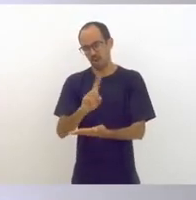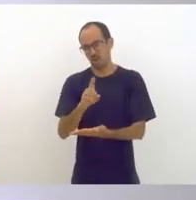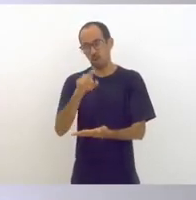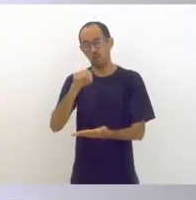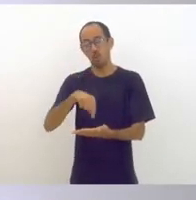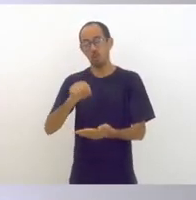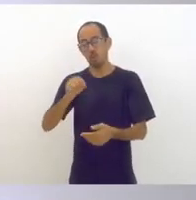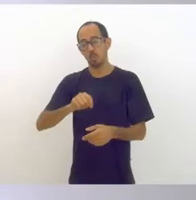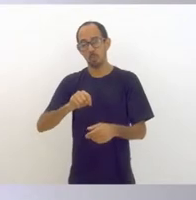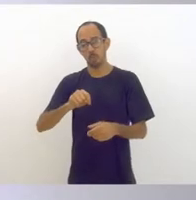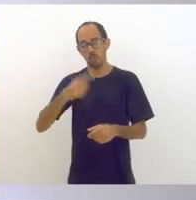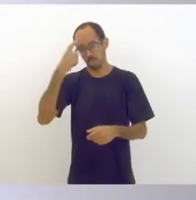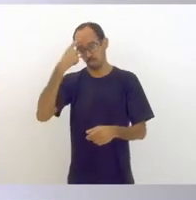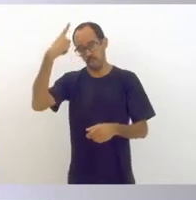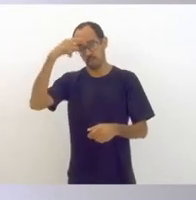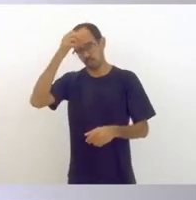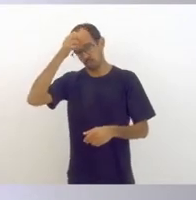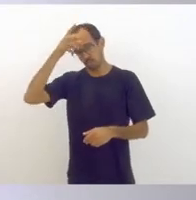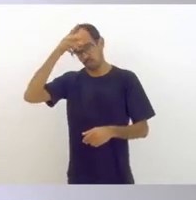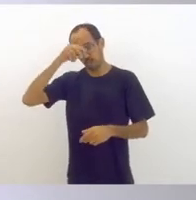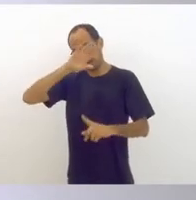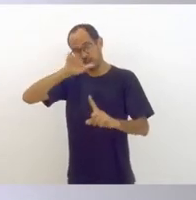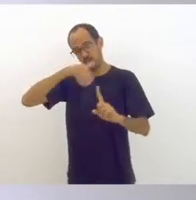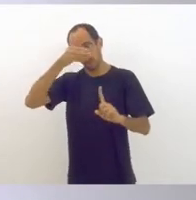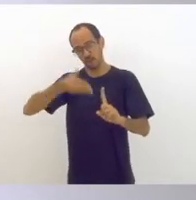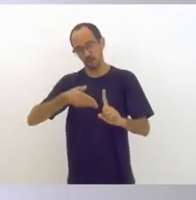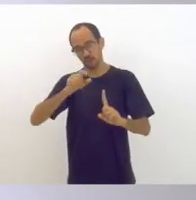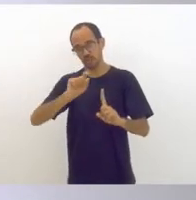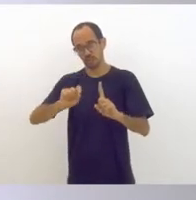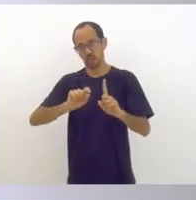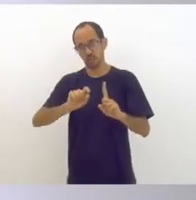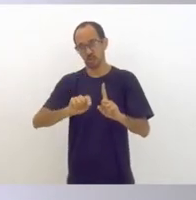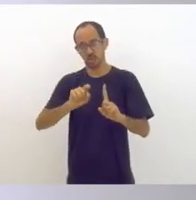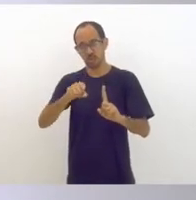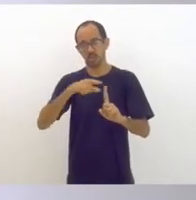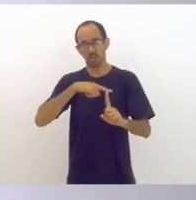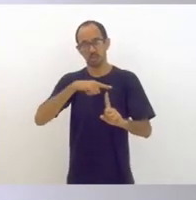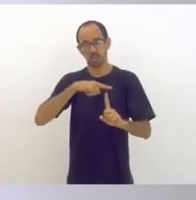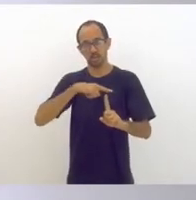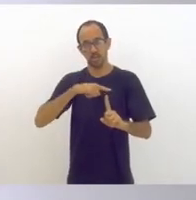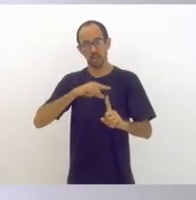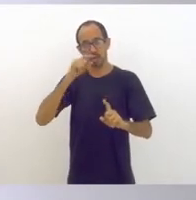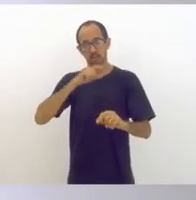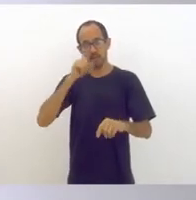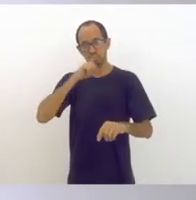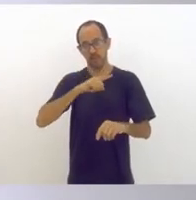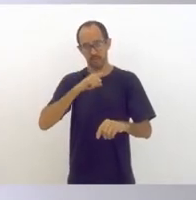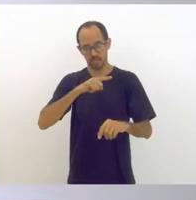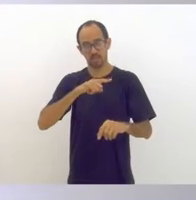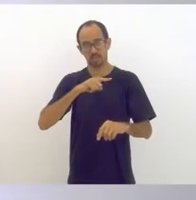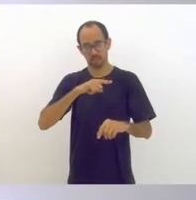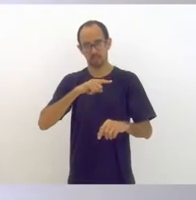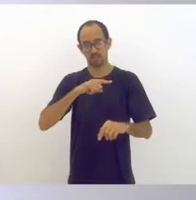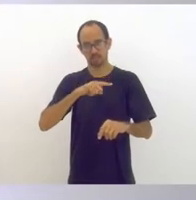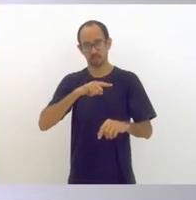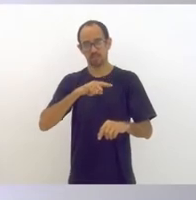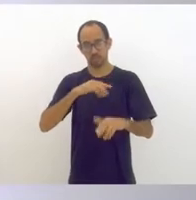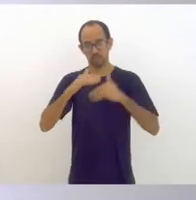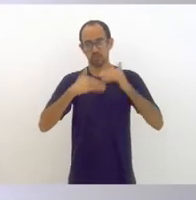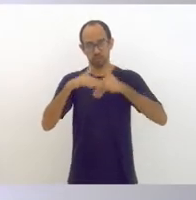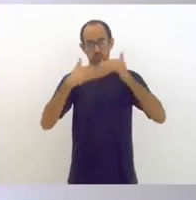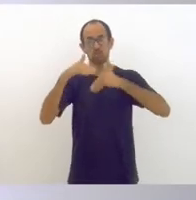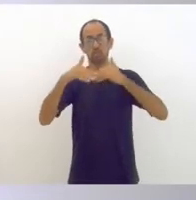de reconhecer que está havendo um engessamento do